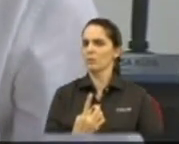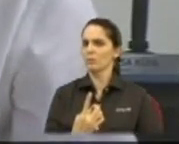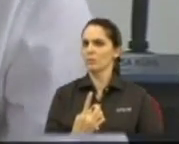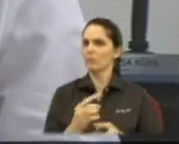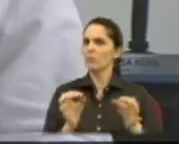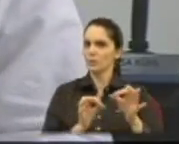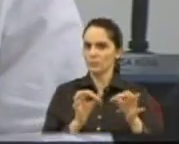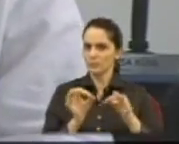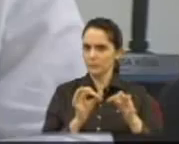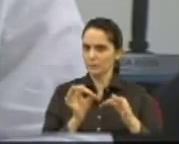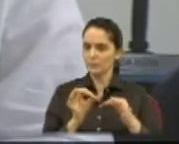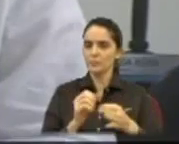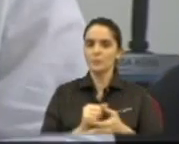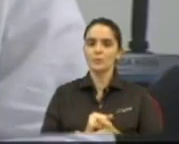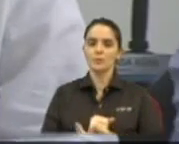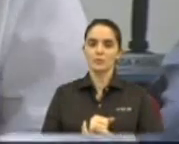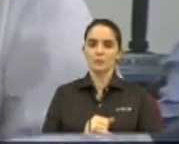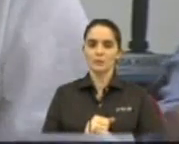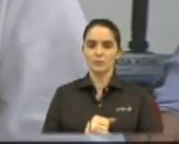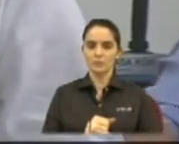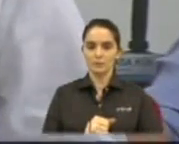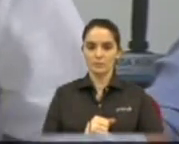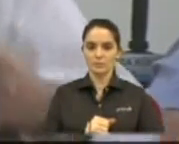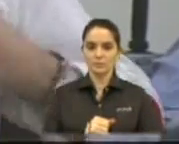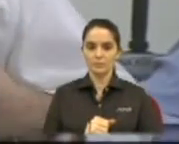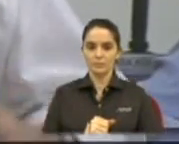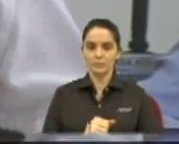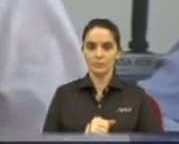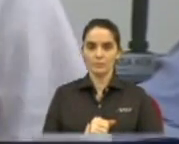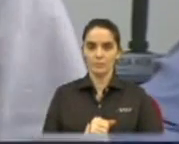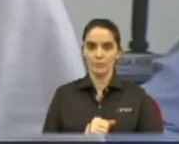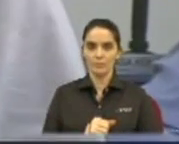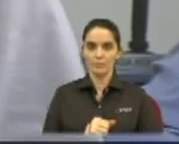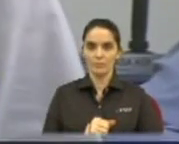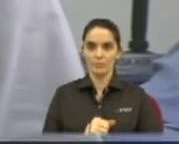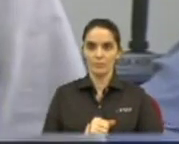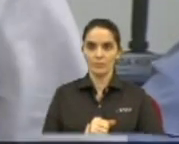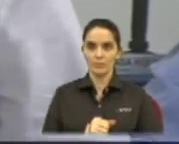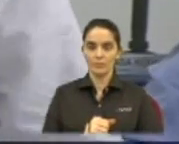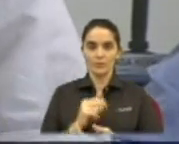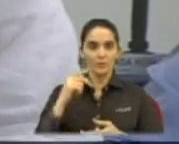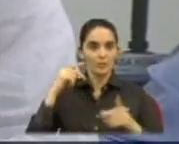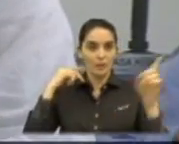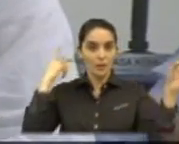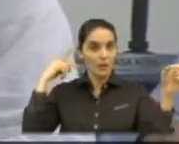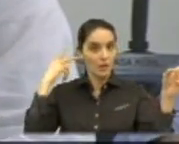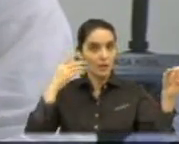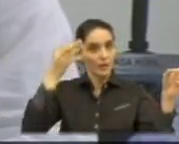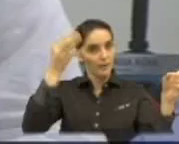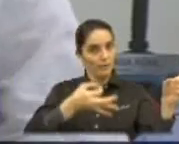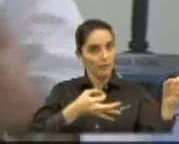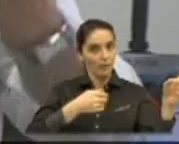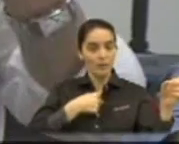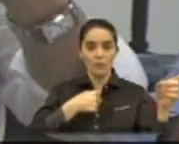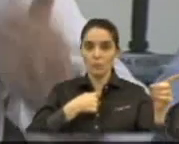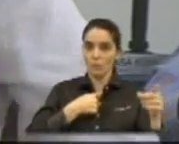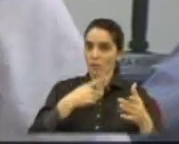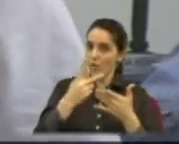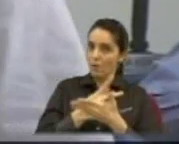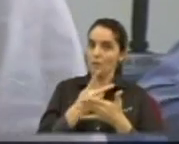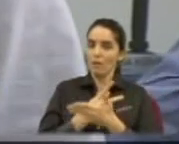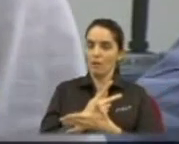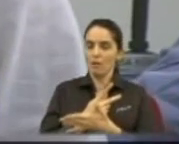nesse projeto, que, na verdade, ele estava correto e esse vereador é que estava errado. E